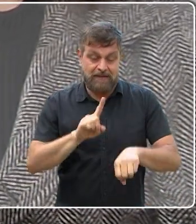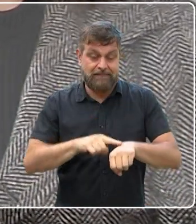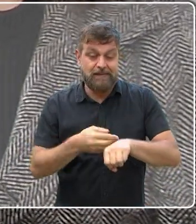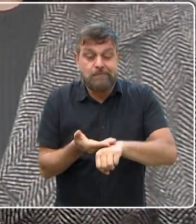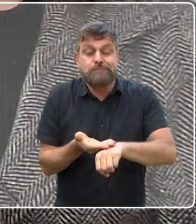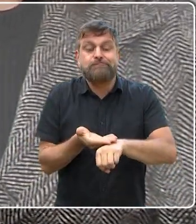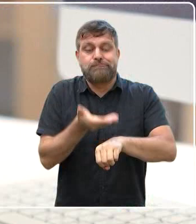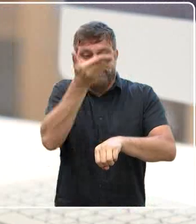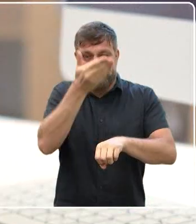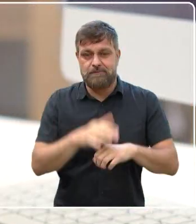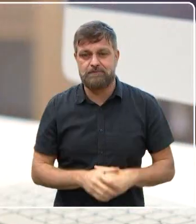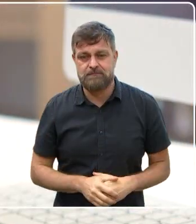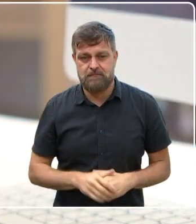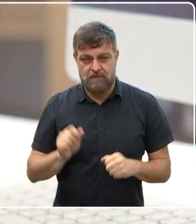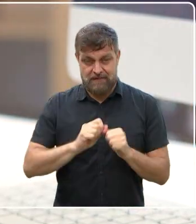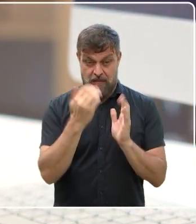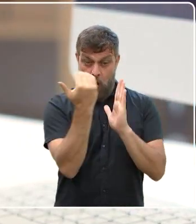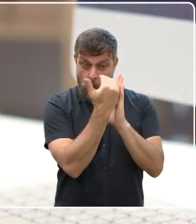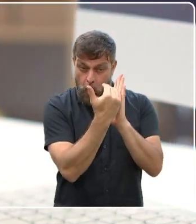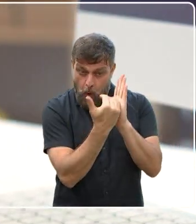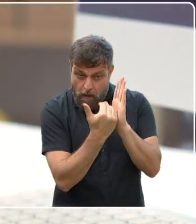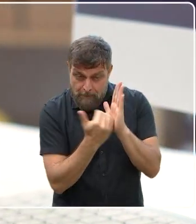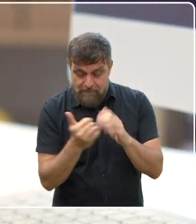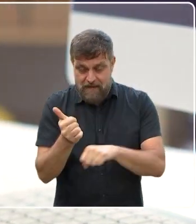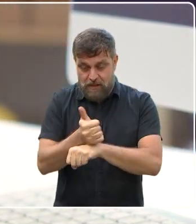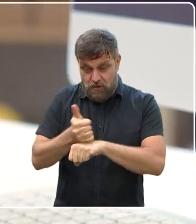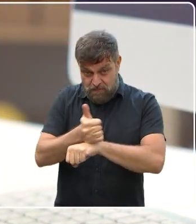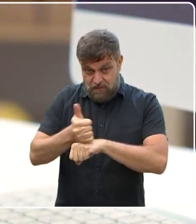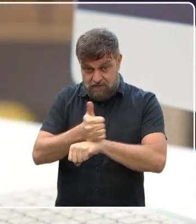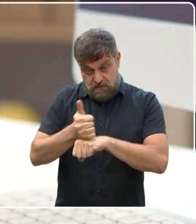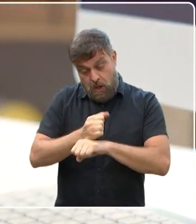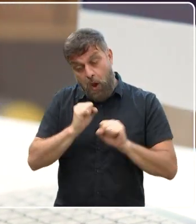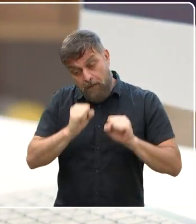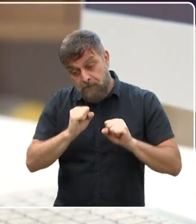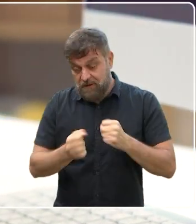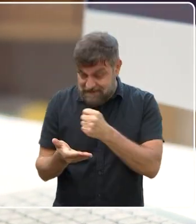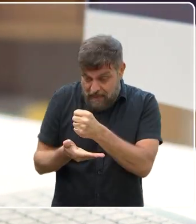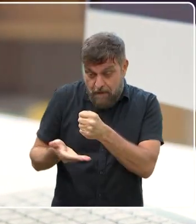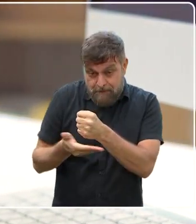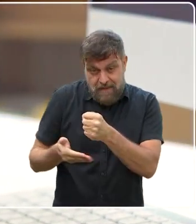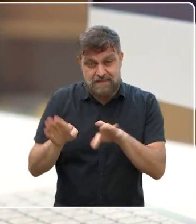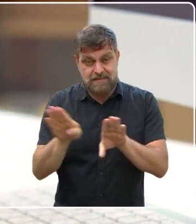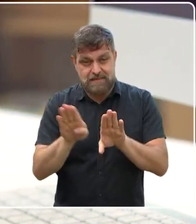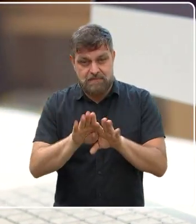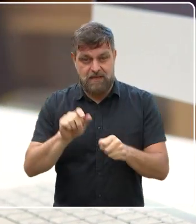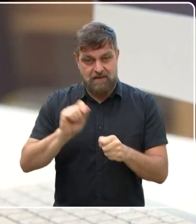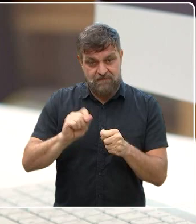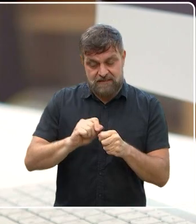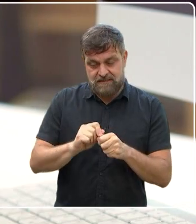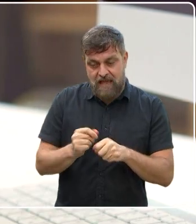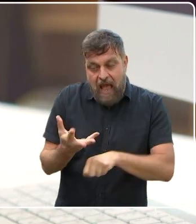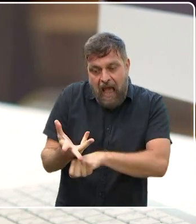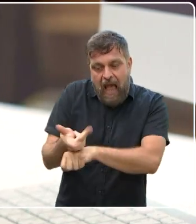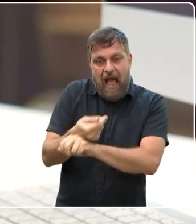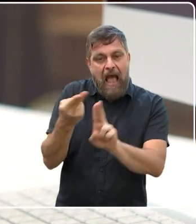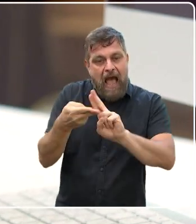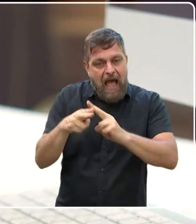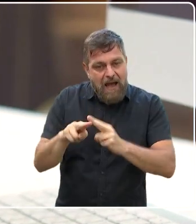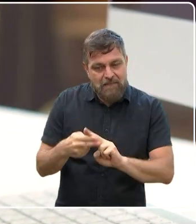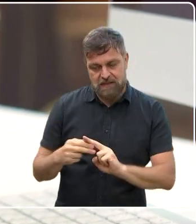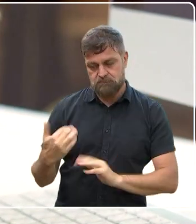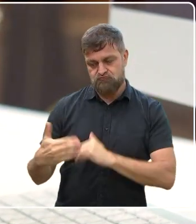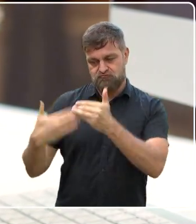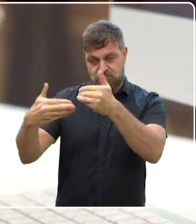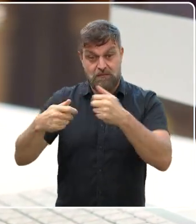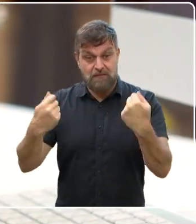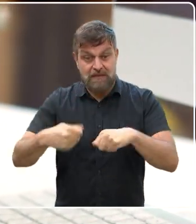mais tarde. Fazer um plano de ação profissional pode ser essencial. Além de desenvolver as habilidades, é